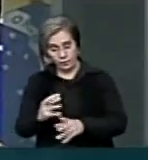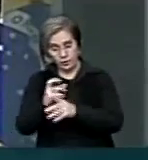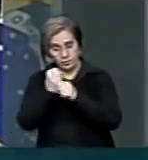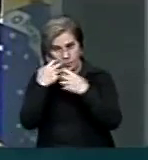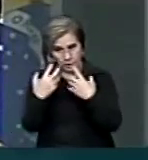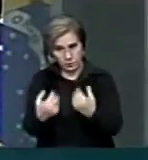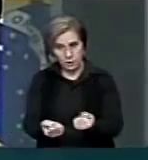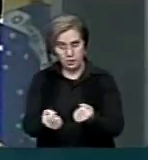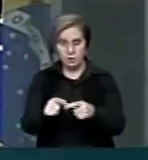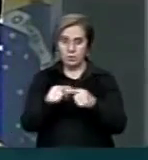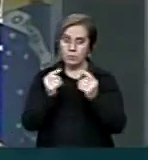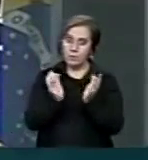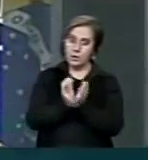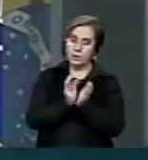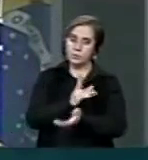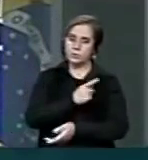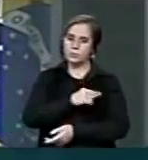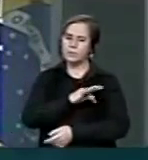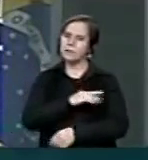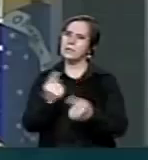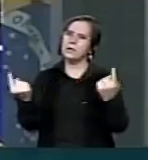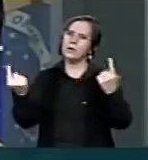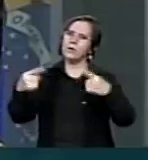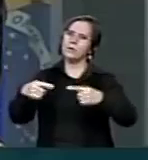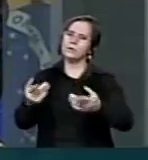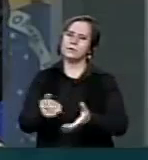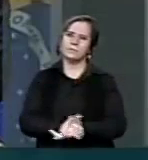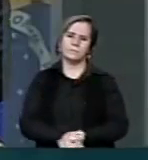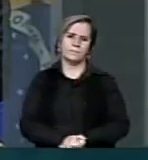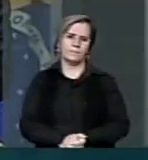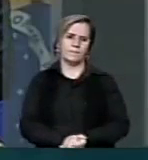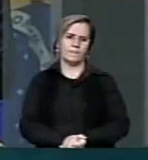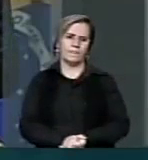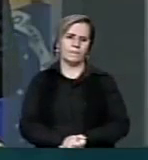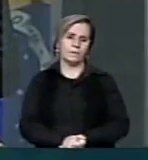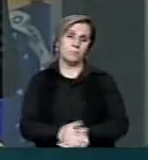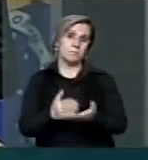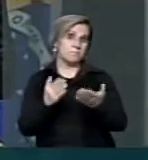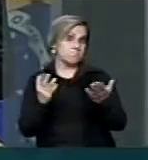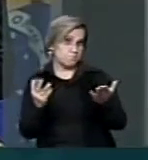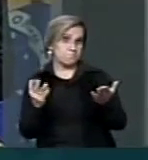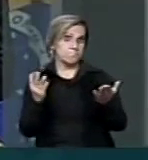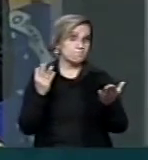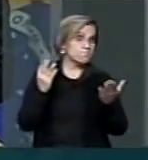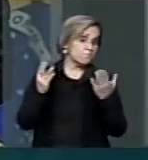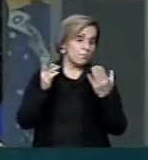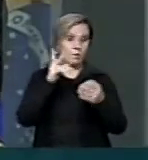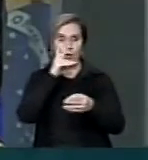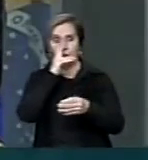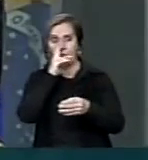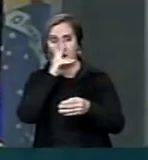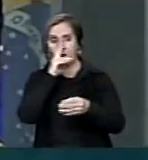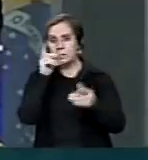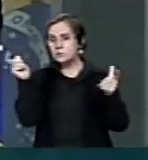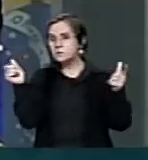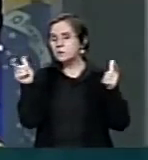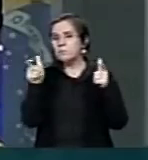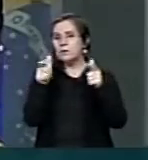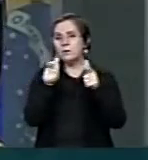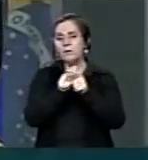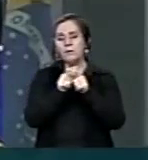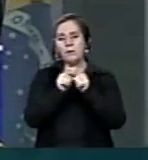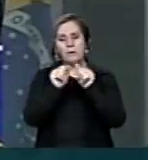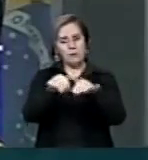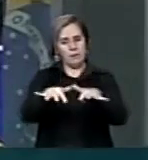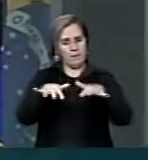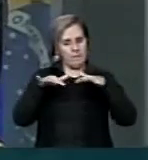PT é contrário à aprovação do orçamento impositivo, o que eu acho que diminui o tamanho do parlamento, porque